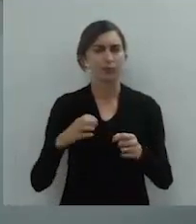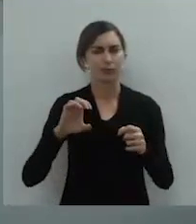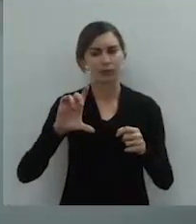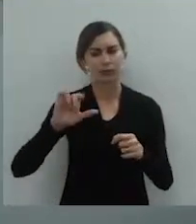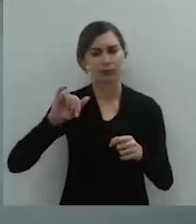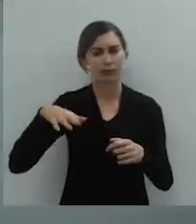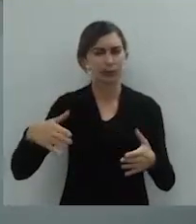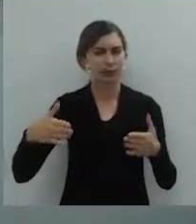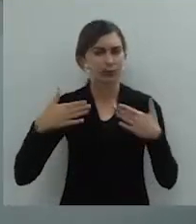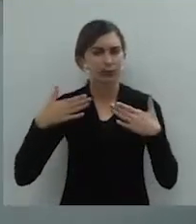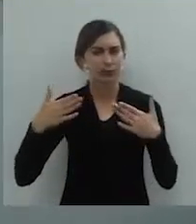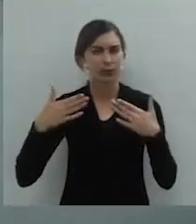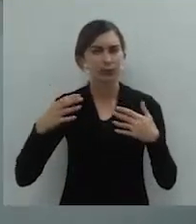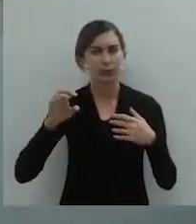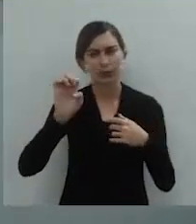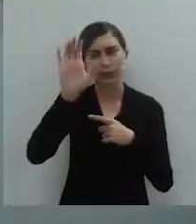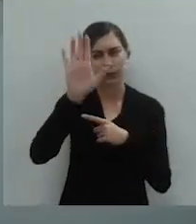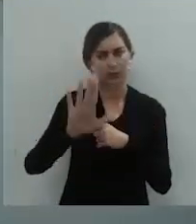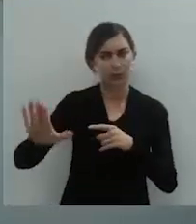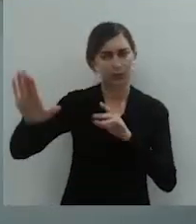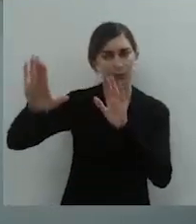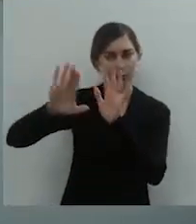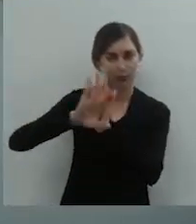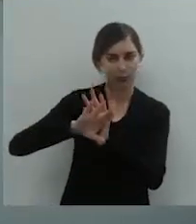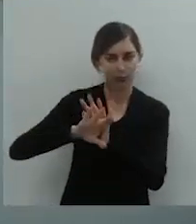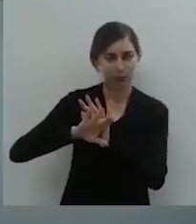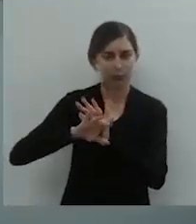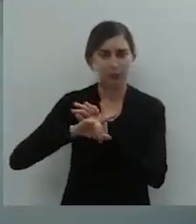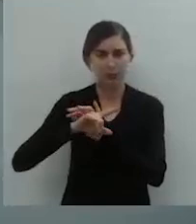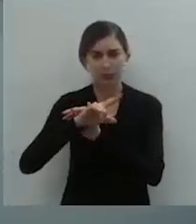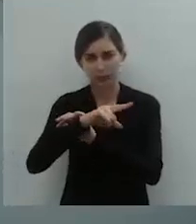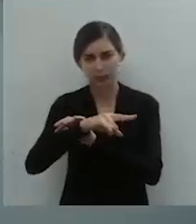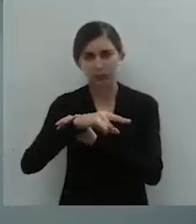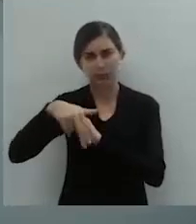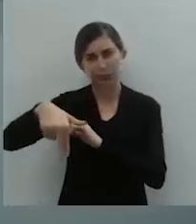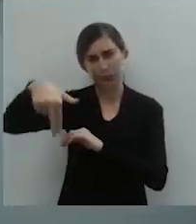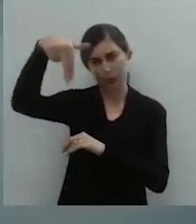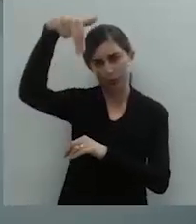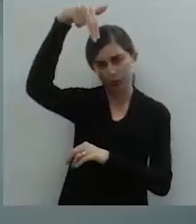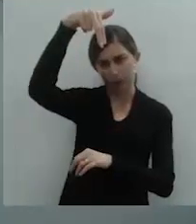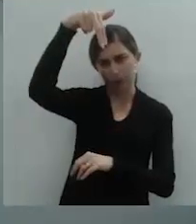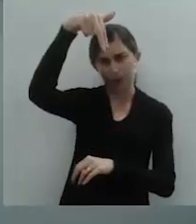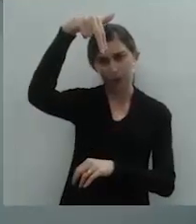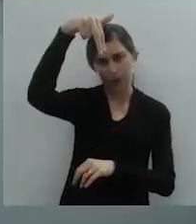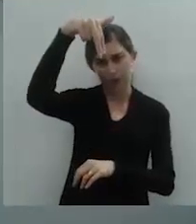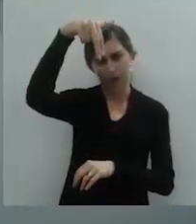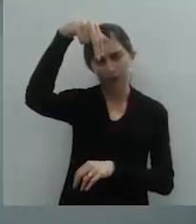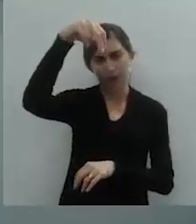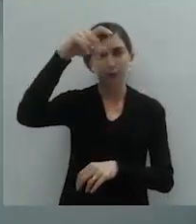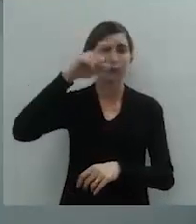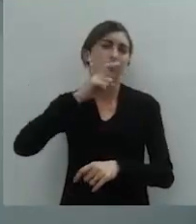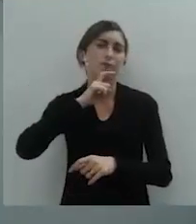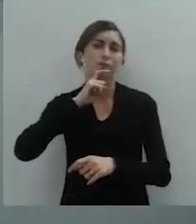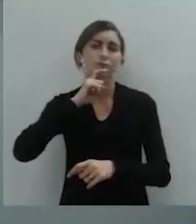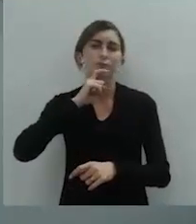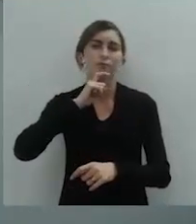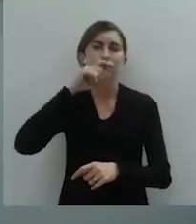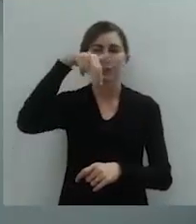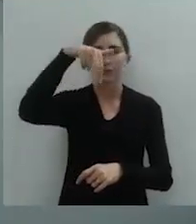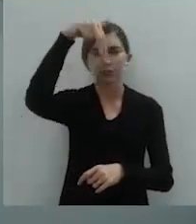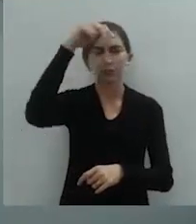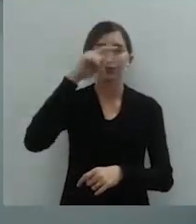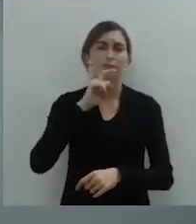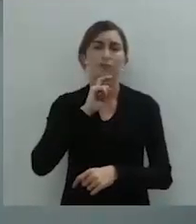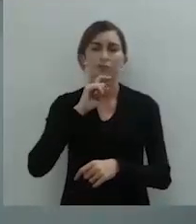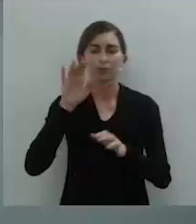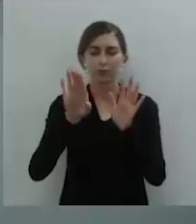clima. Os europeus chegam lá do norte, frio,